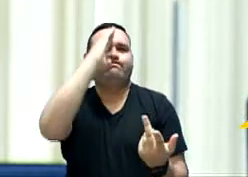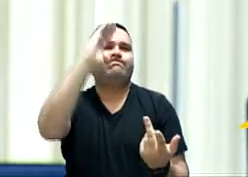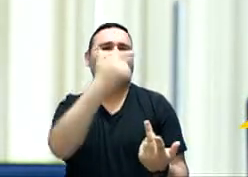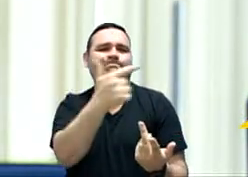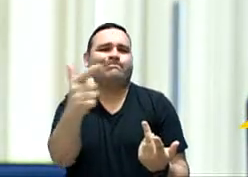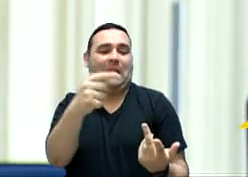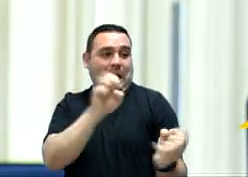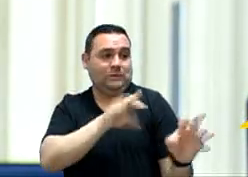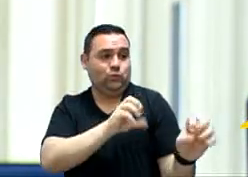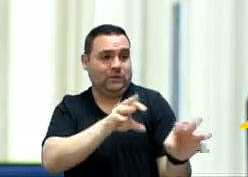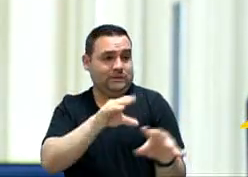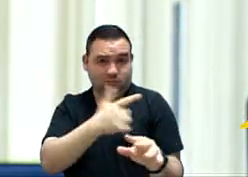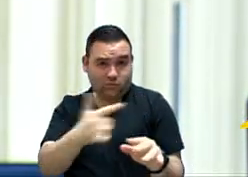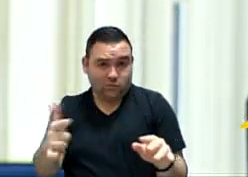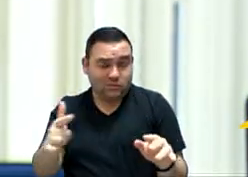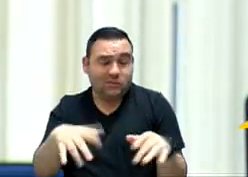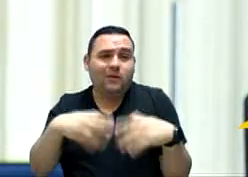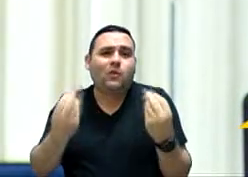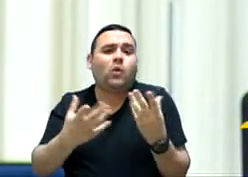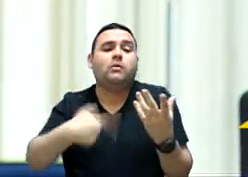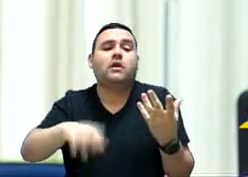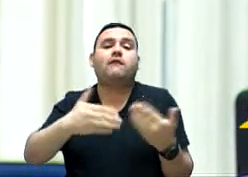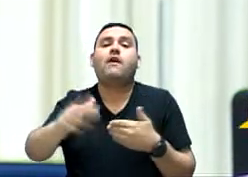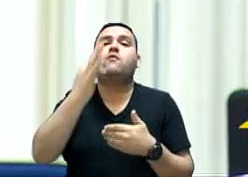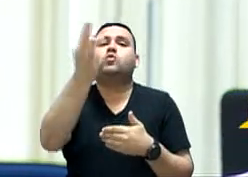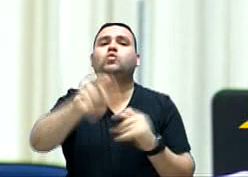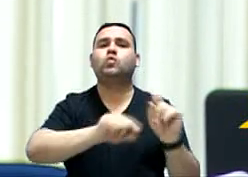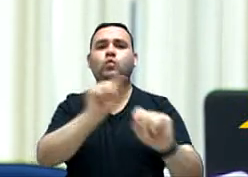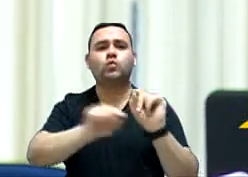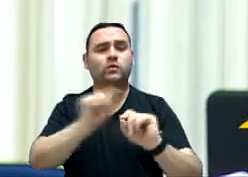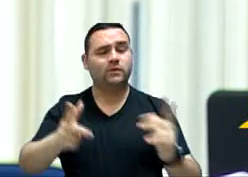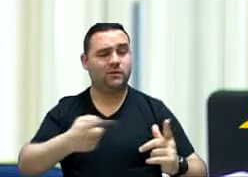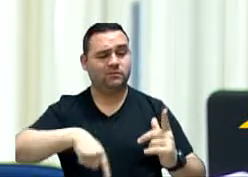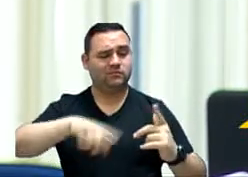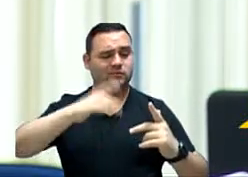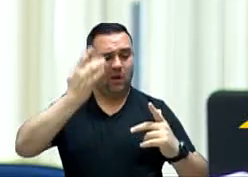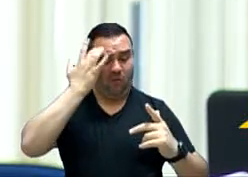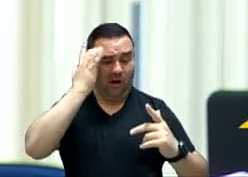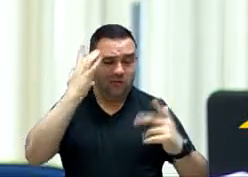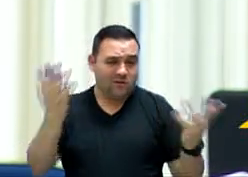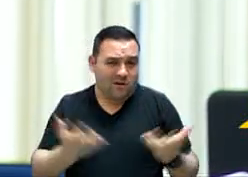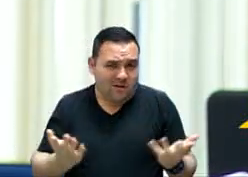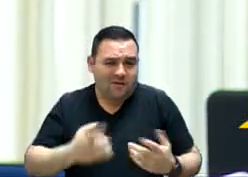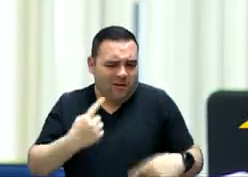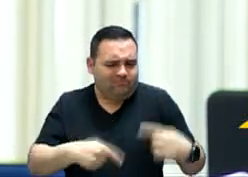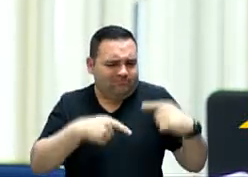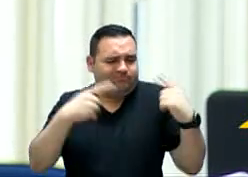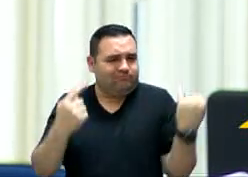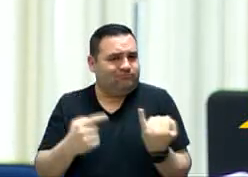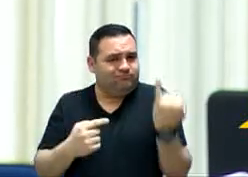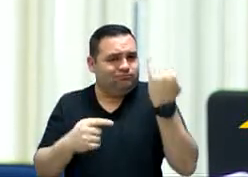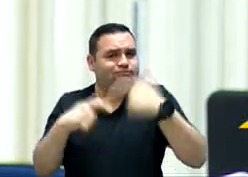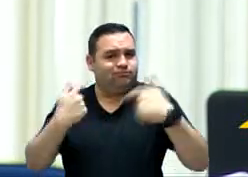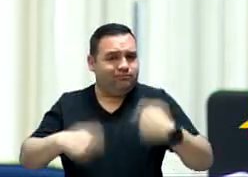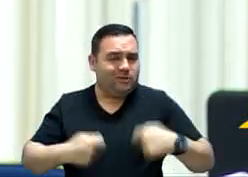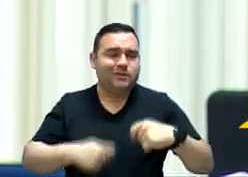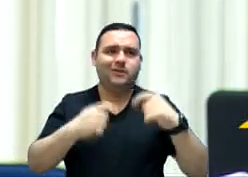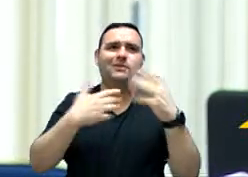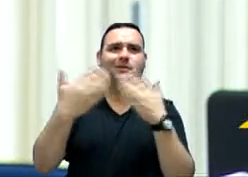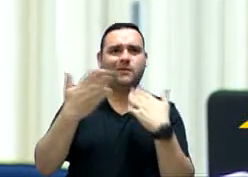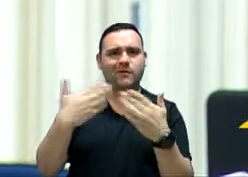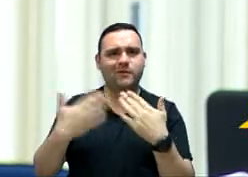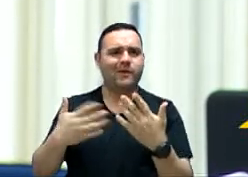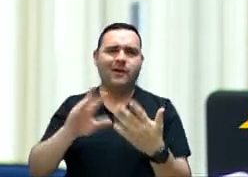priorizarmos a educação, o que nós teremos no futuro? Então, acho que esse é um debate importante, tem que ser